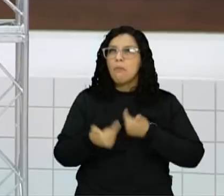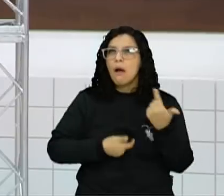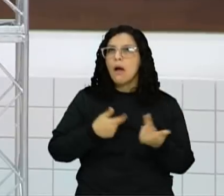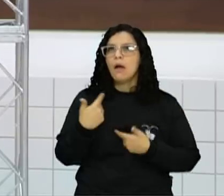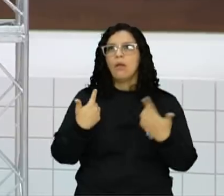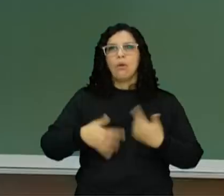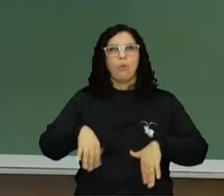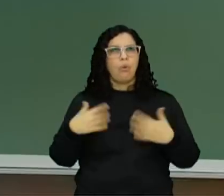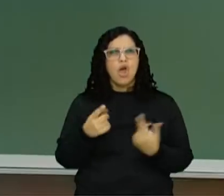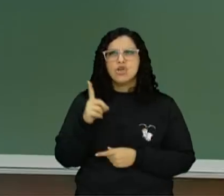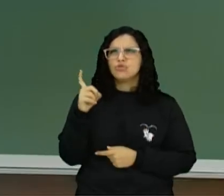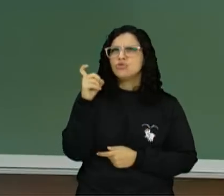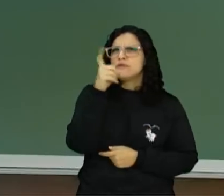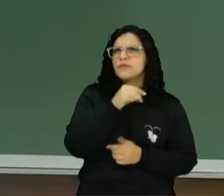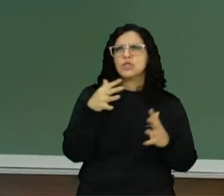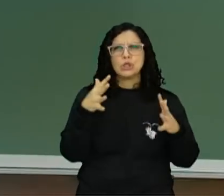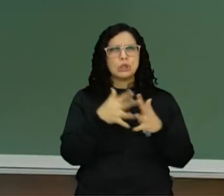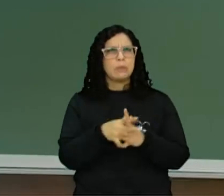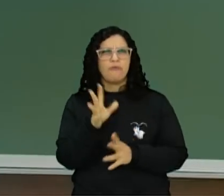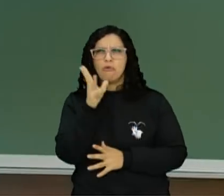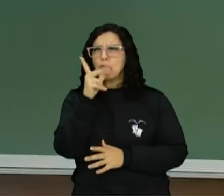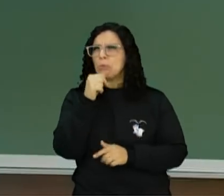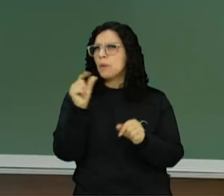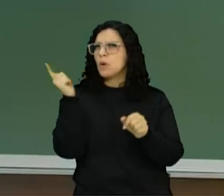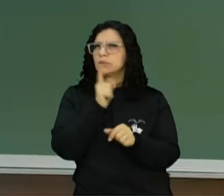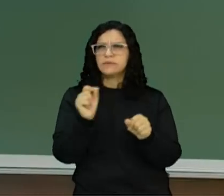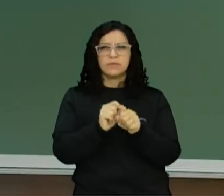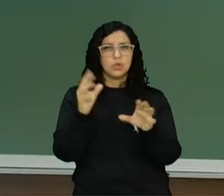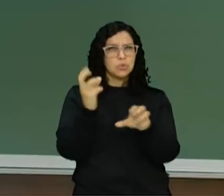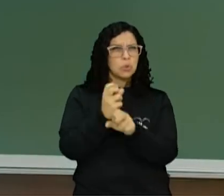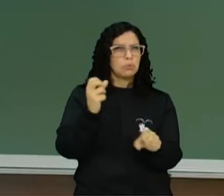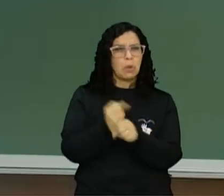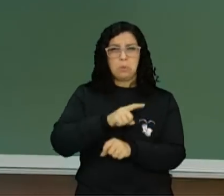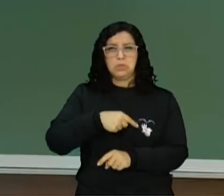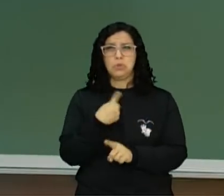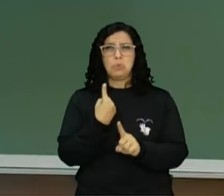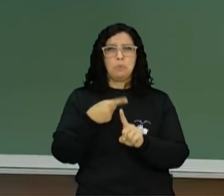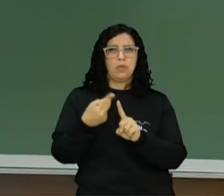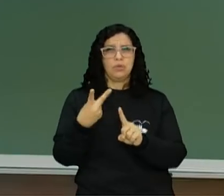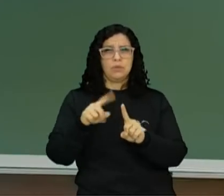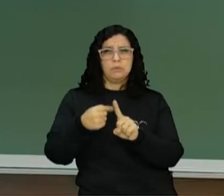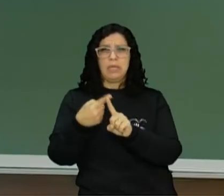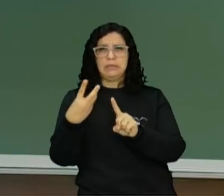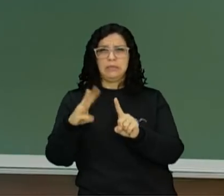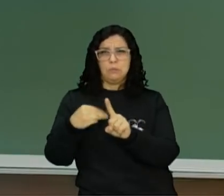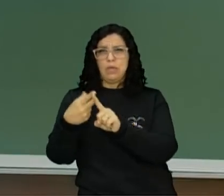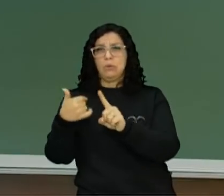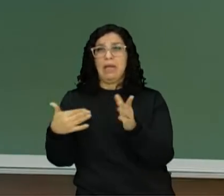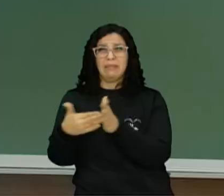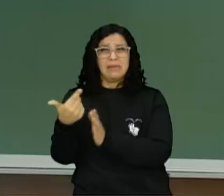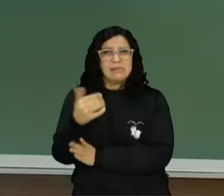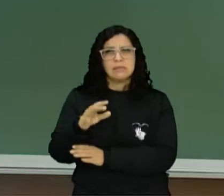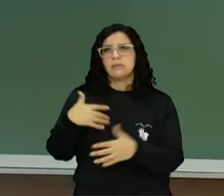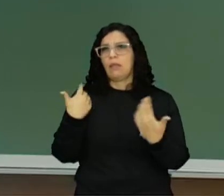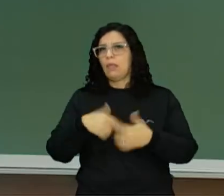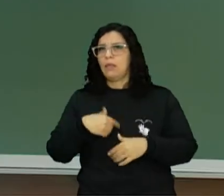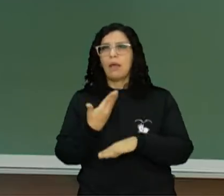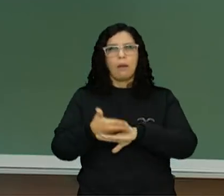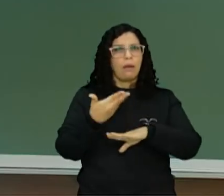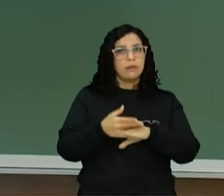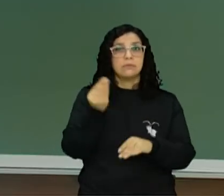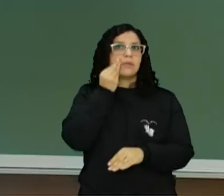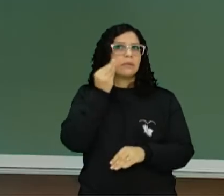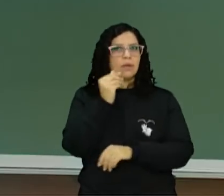trabalho, vai ser muito difícil, vou demorar um tempão para fazer essa soma. E aí os alunos ficaram ali intertidos por algum tempo praticando